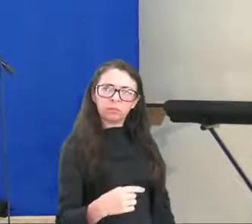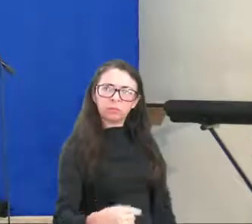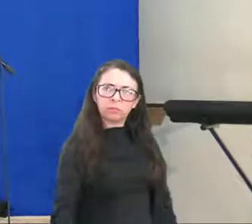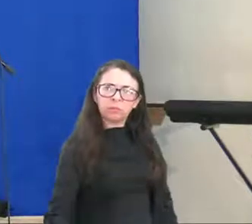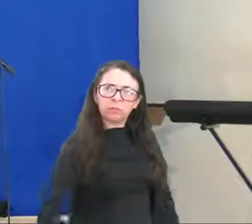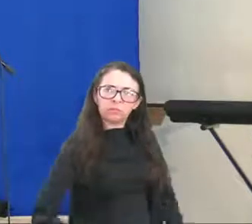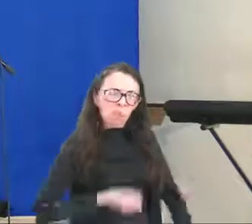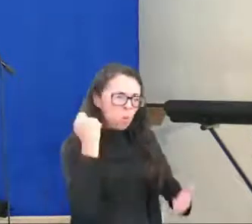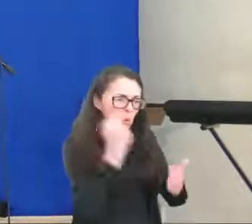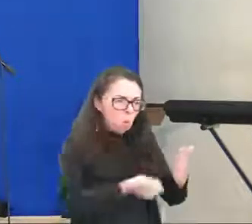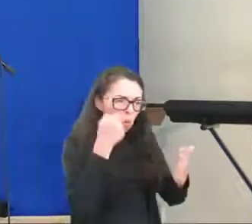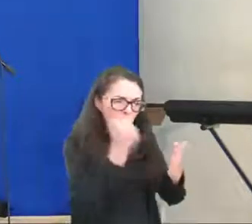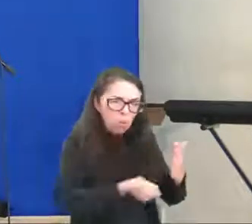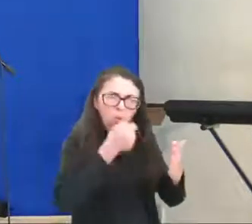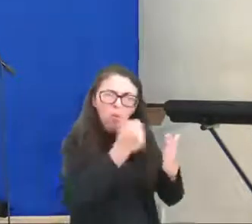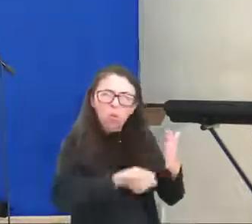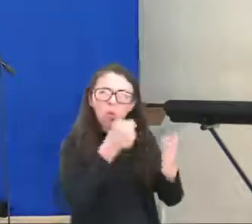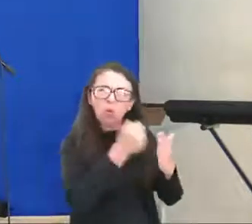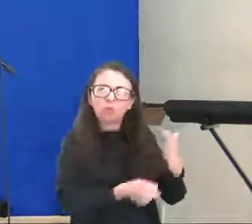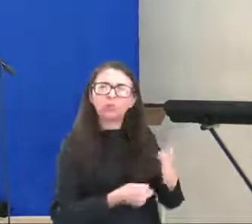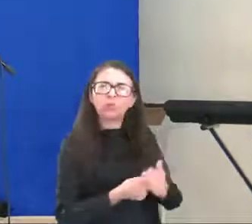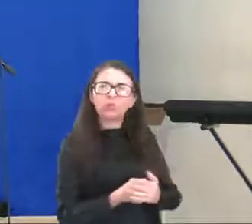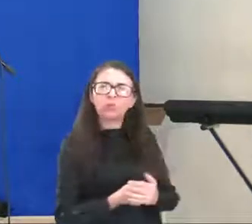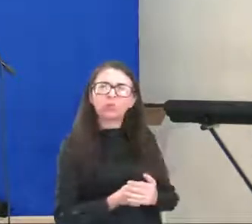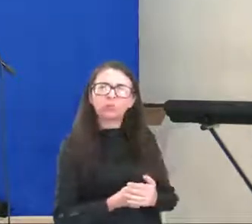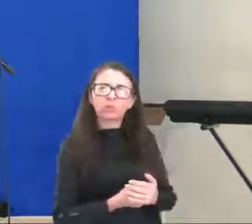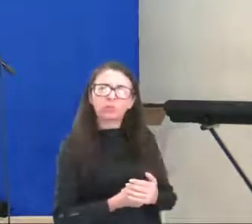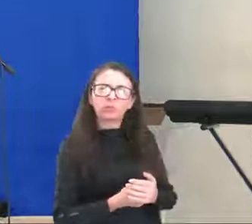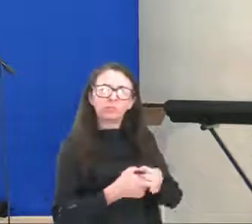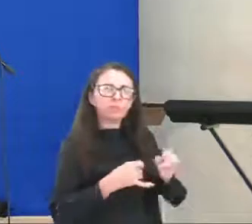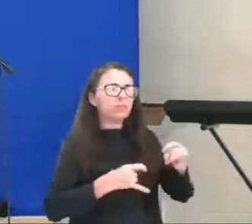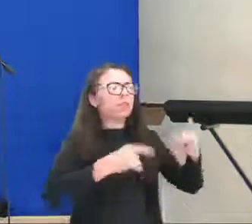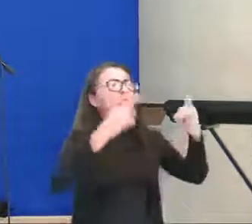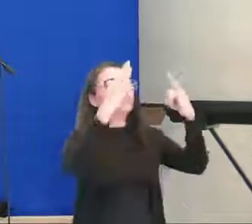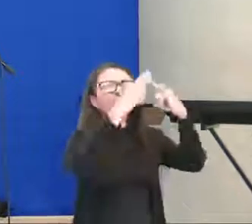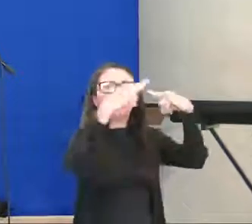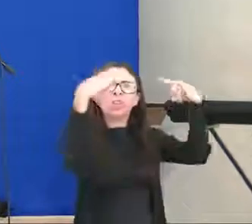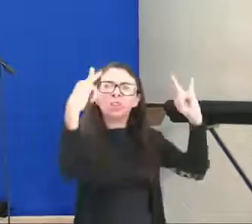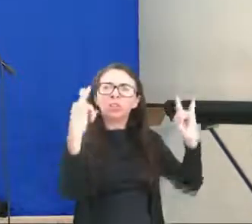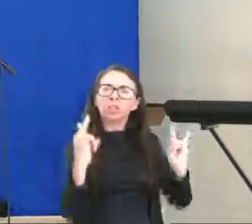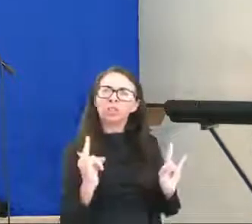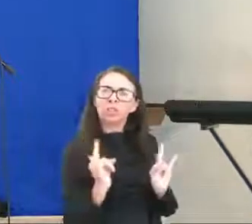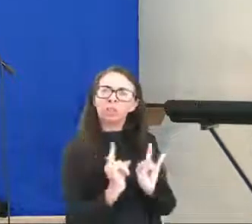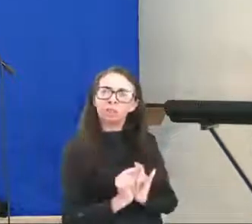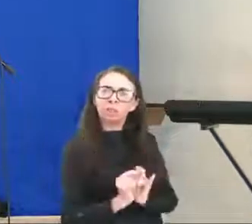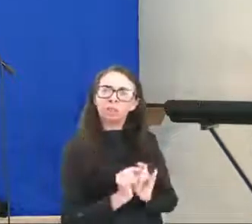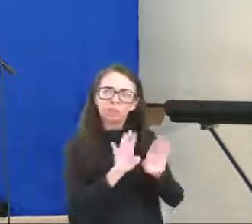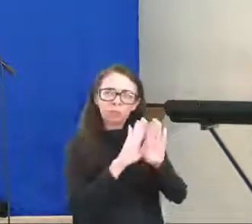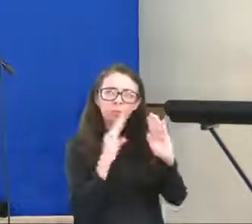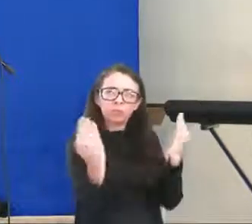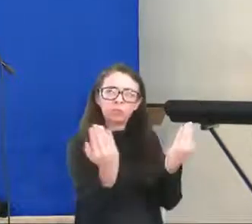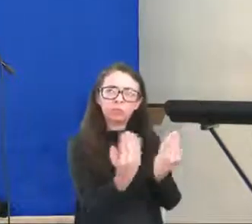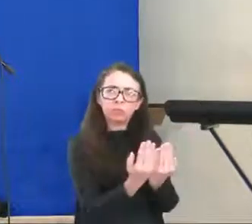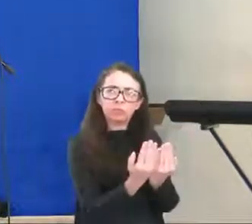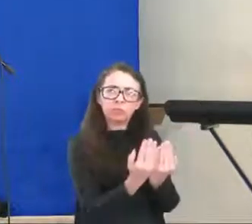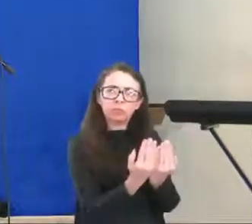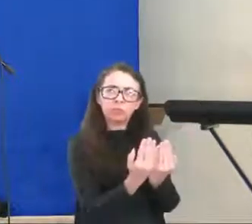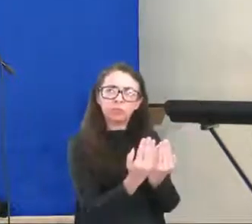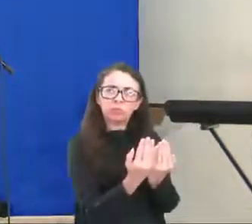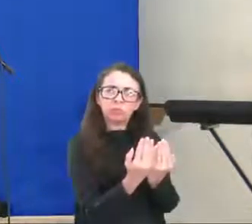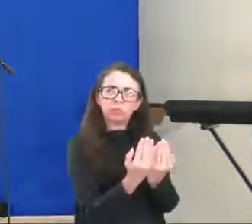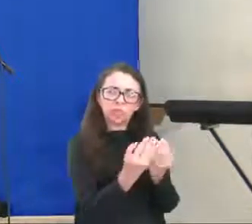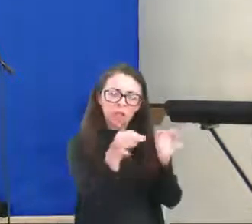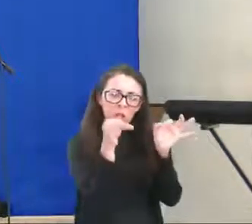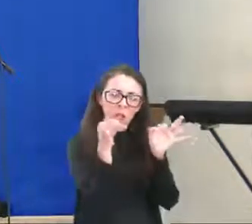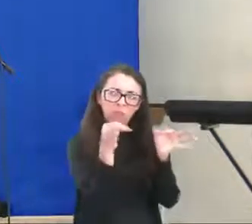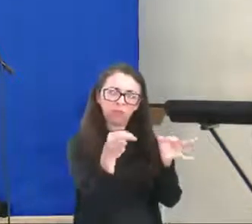Diz assim a palavra do Senhor: Eis que eu tenho chamado por nome a Bezaleel, filho de